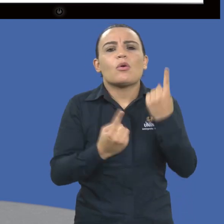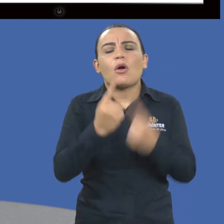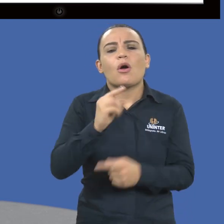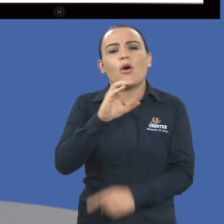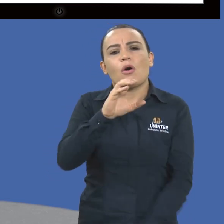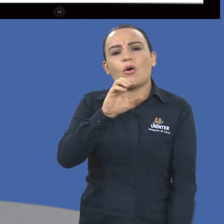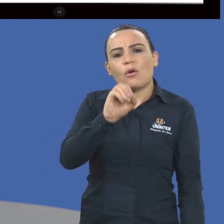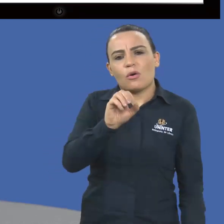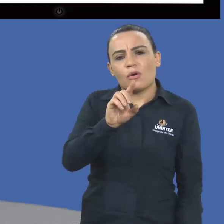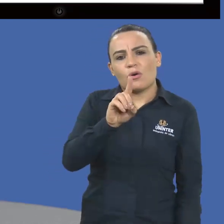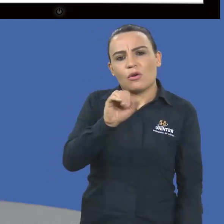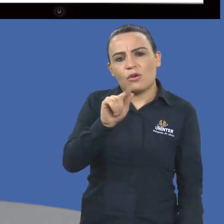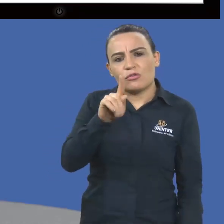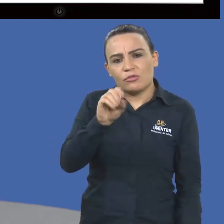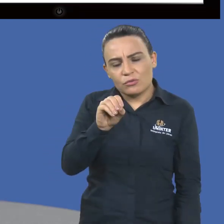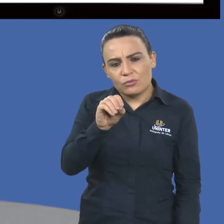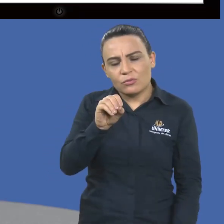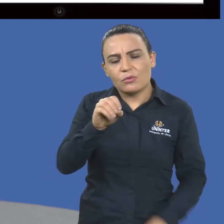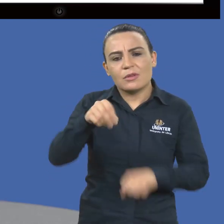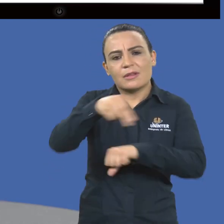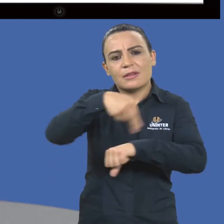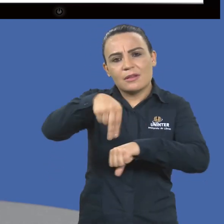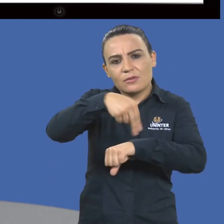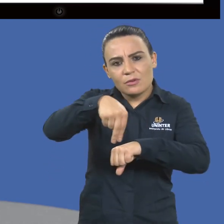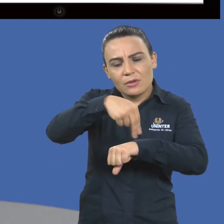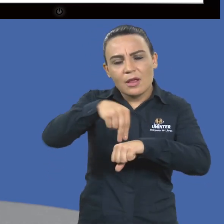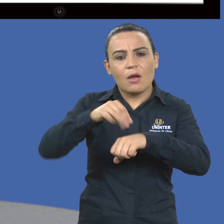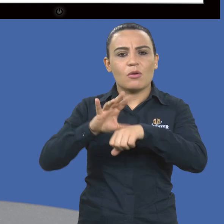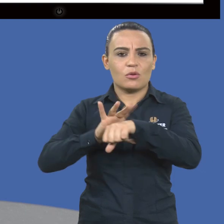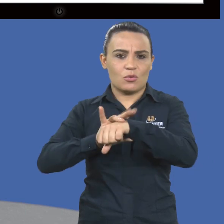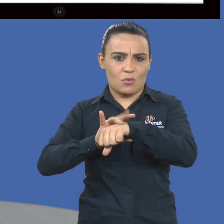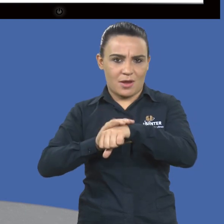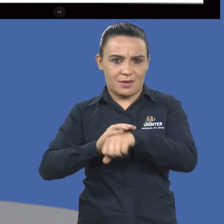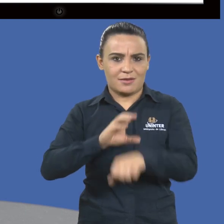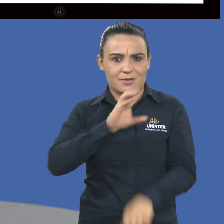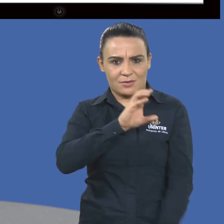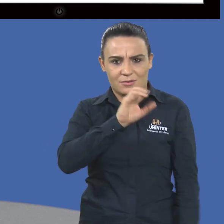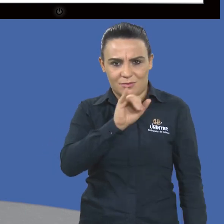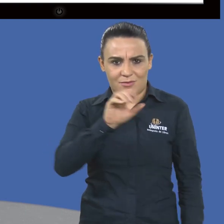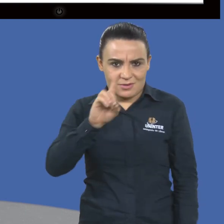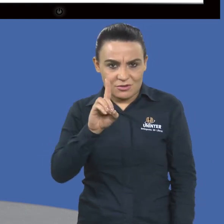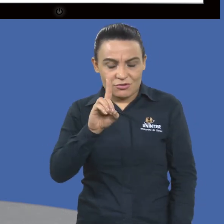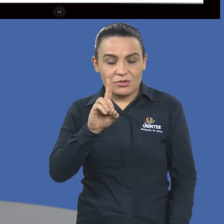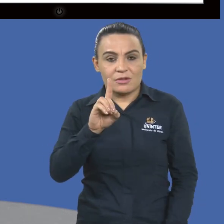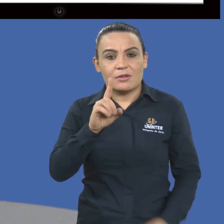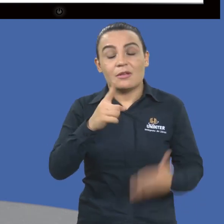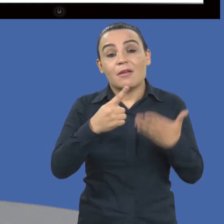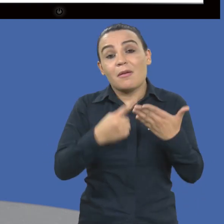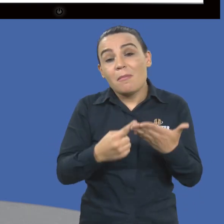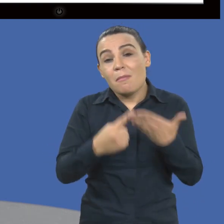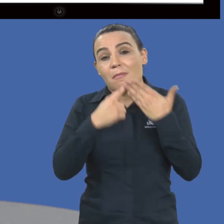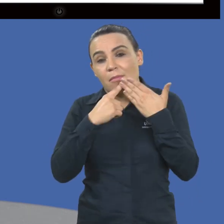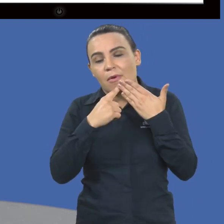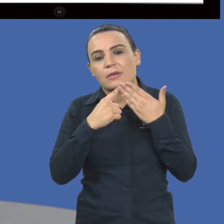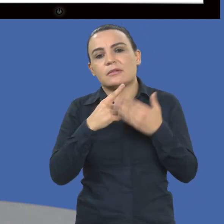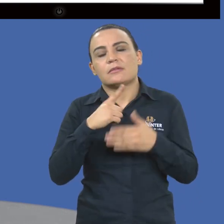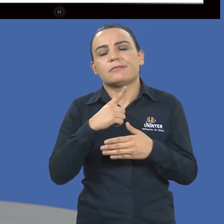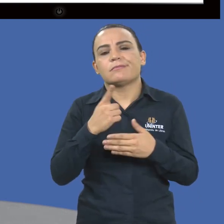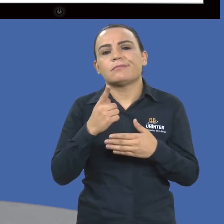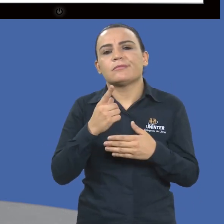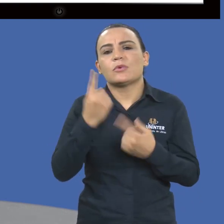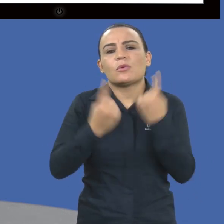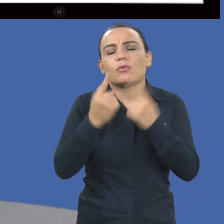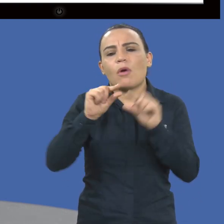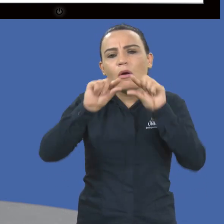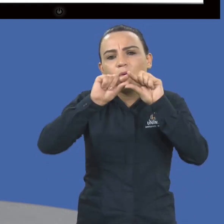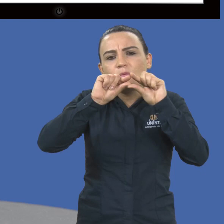né? Quando você avalia só clinicamente, em cima desses sinais cardinais, dos 11